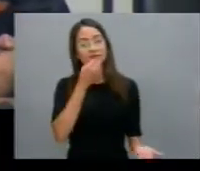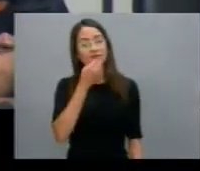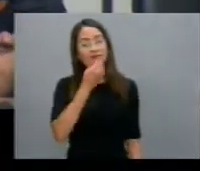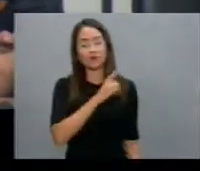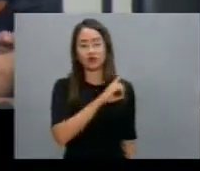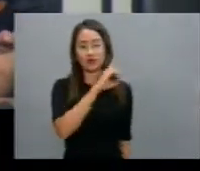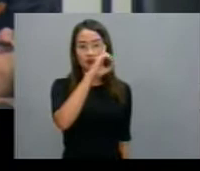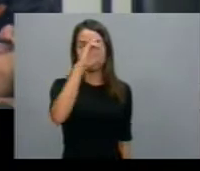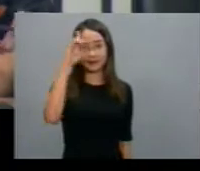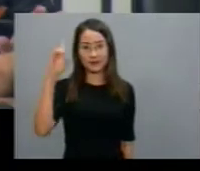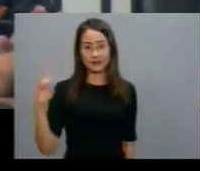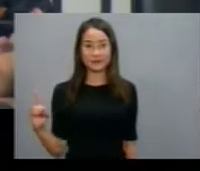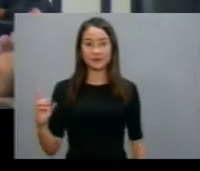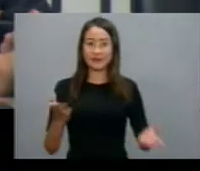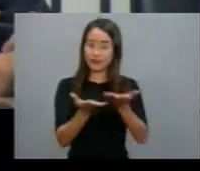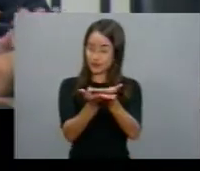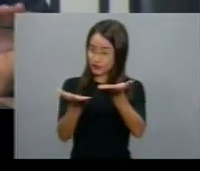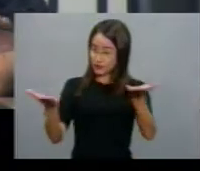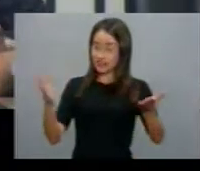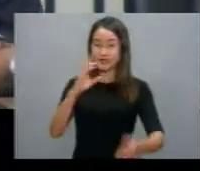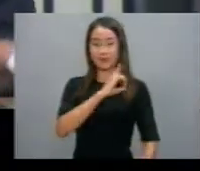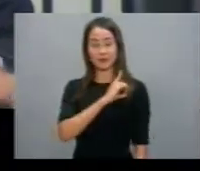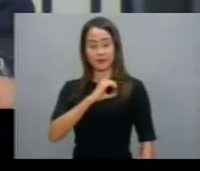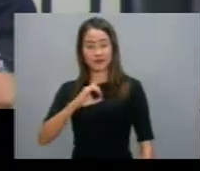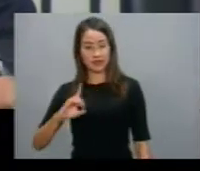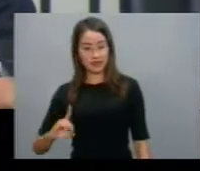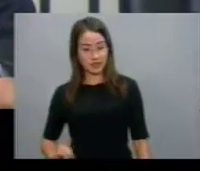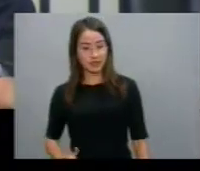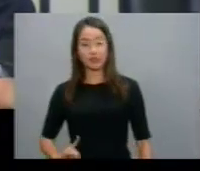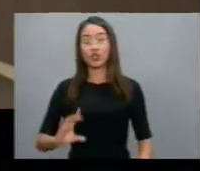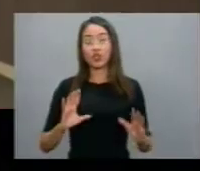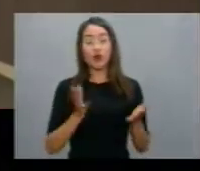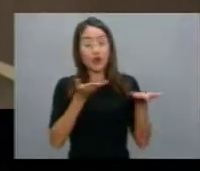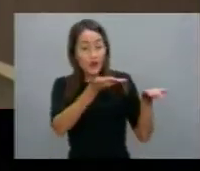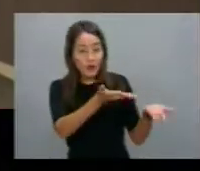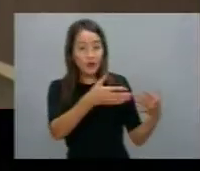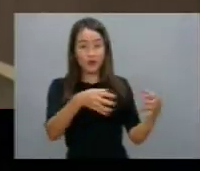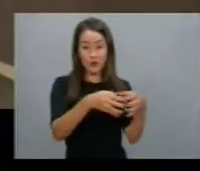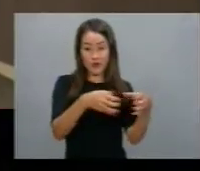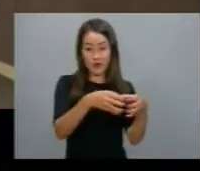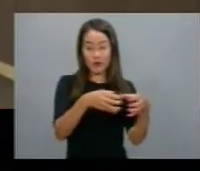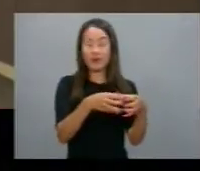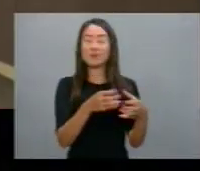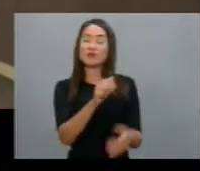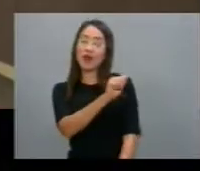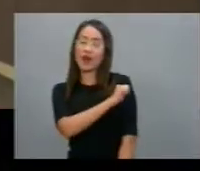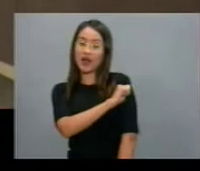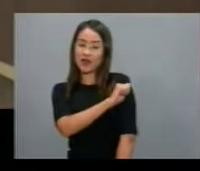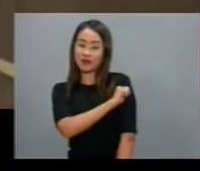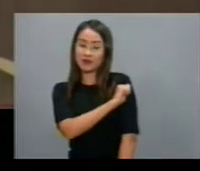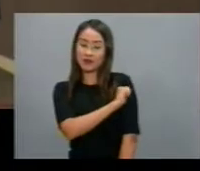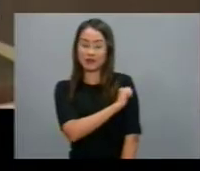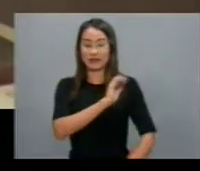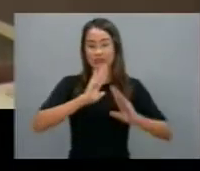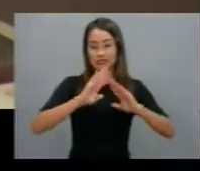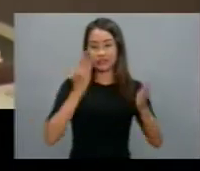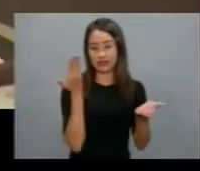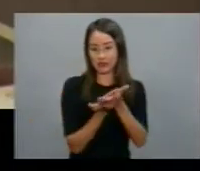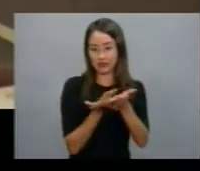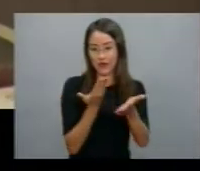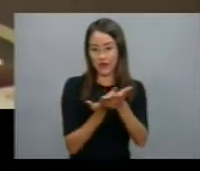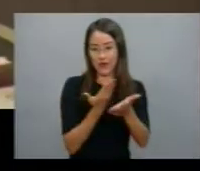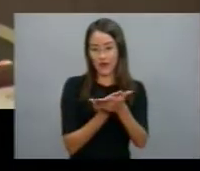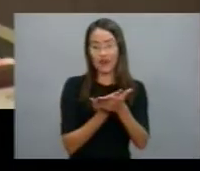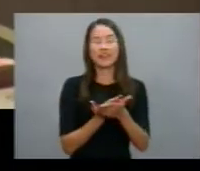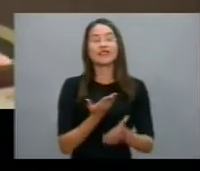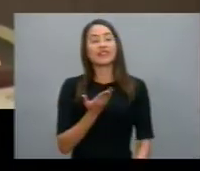senhores deputados, senhoras deputadas, eu queria saudar os estudantes aqui do bairro Heller e do Creuso de Carmo Rocha.